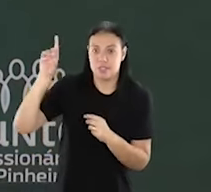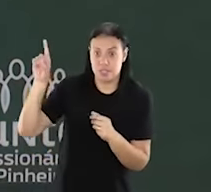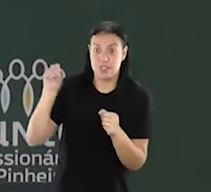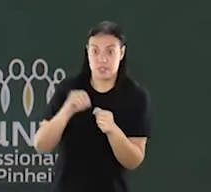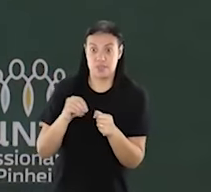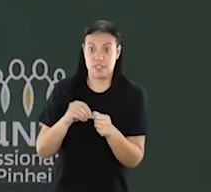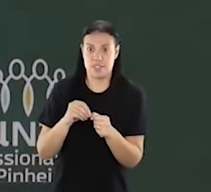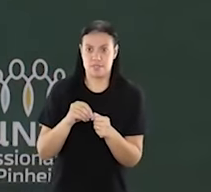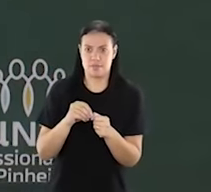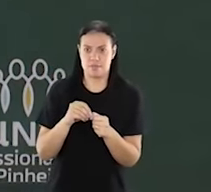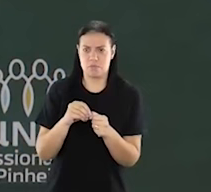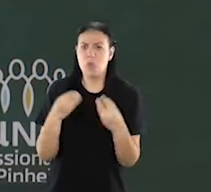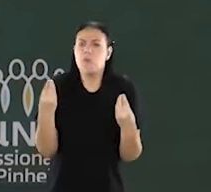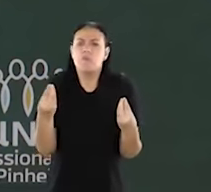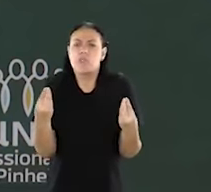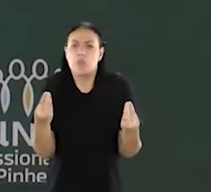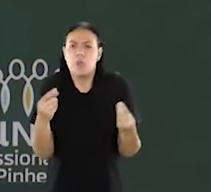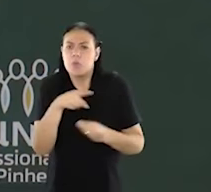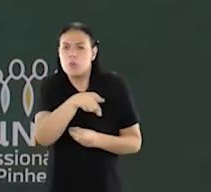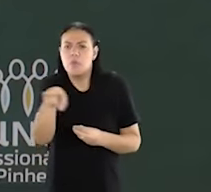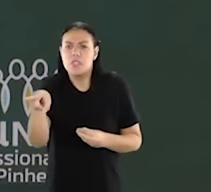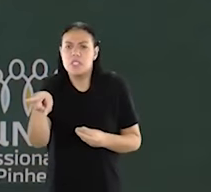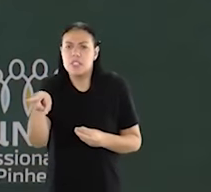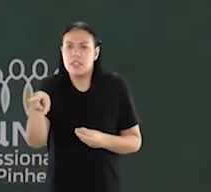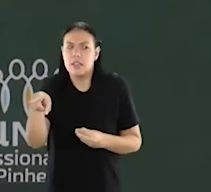Que efeito tem isso na sua vida? Você fica desanimado?